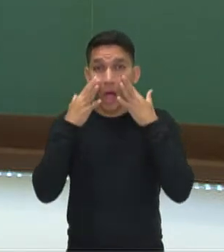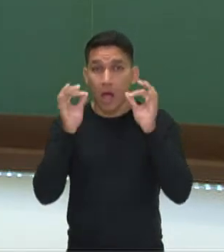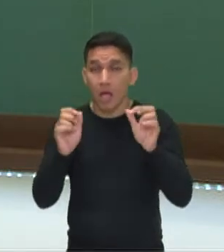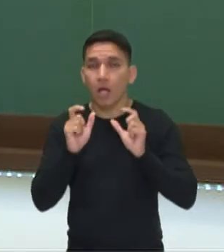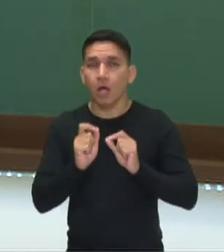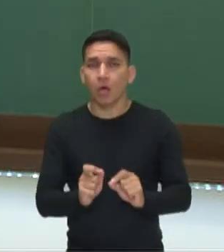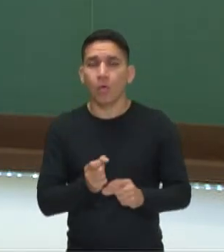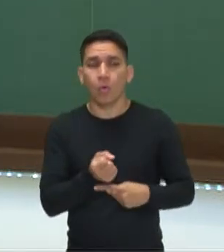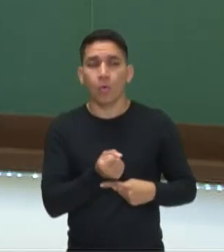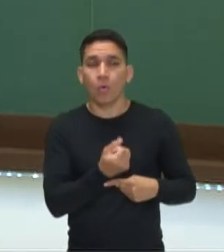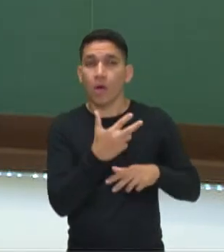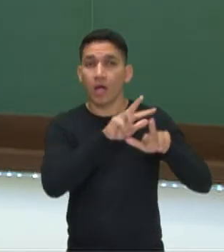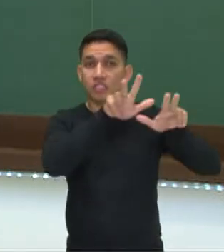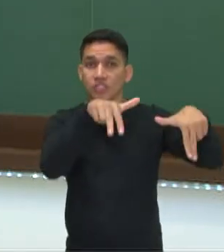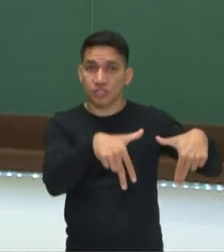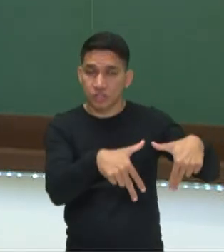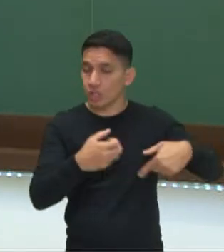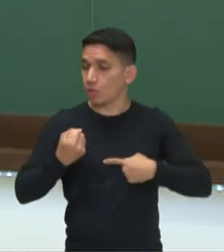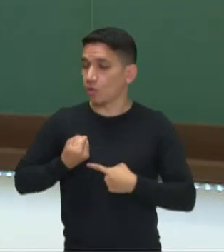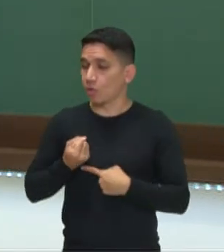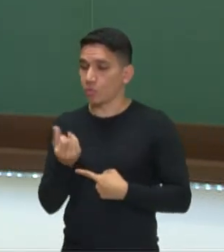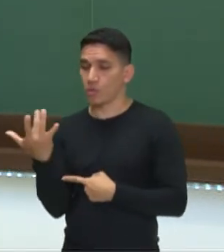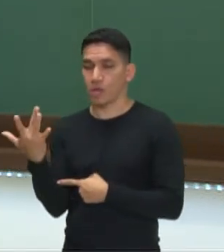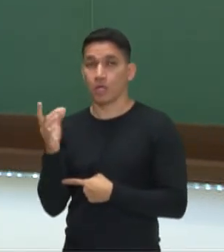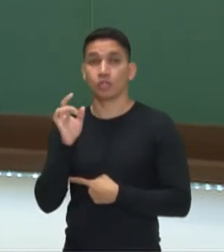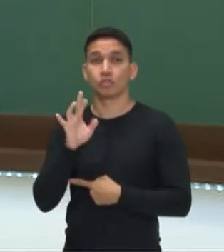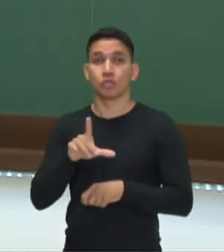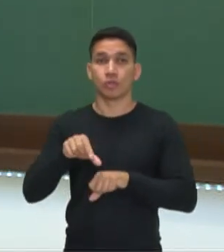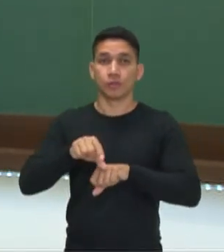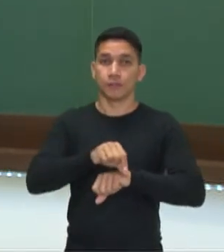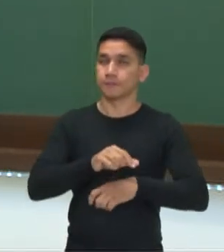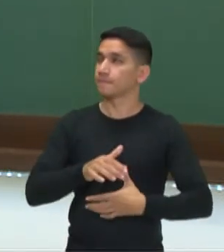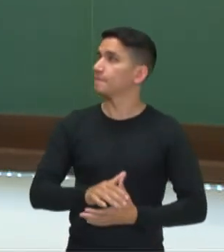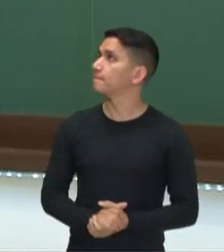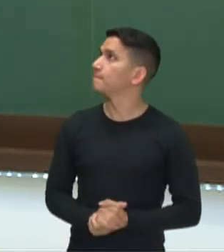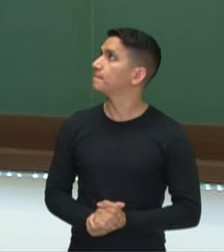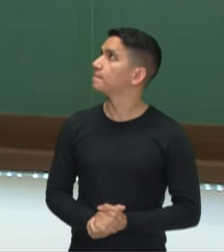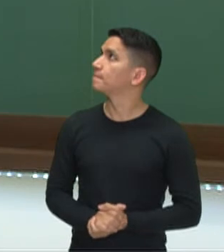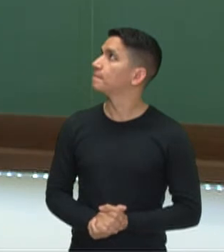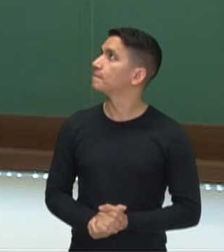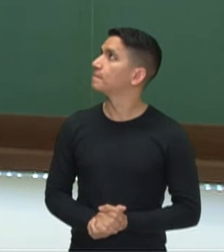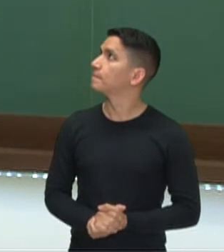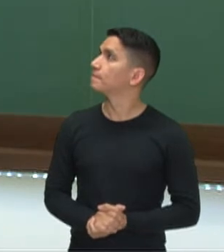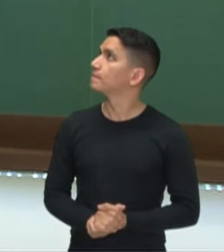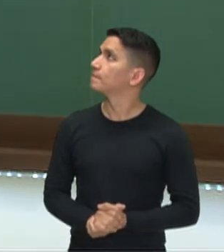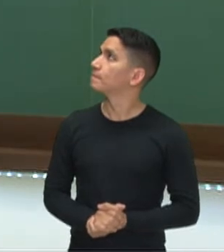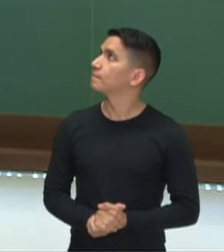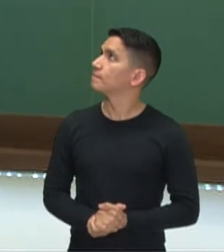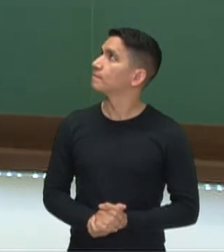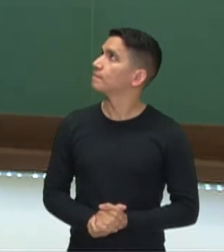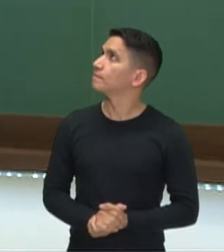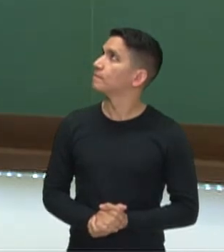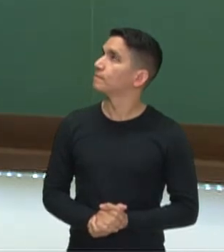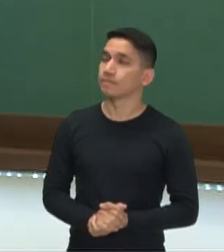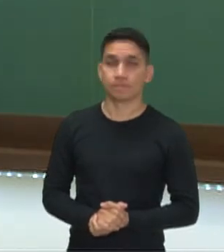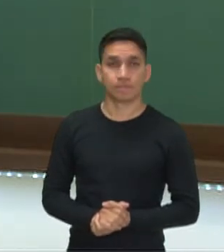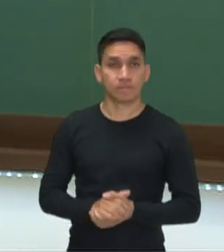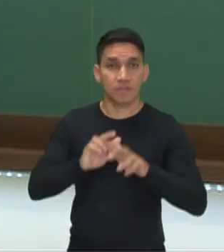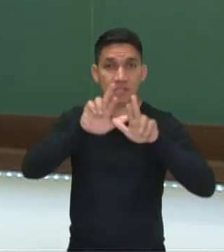número, ó. Solo con el artículo, sempre em singular e masculino. Olha aqui, ó,